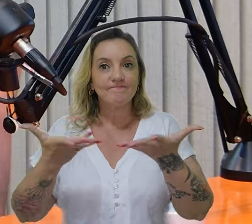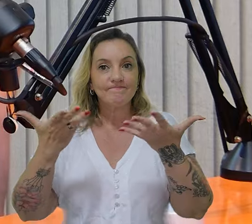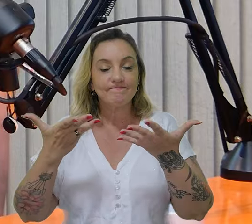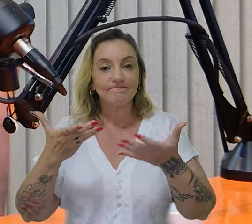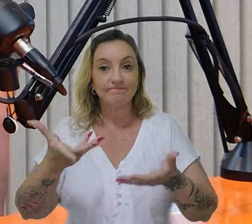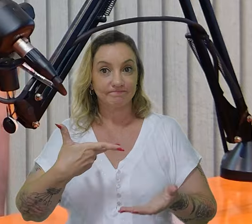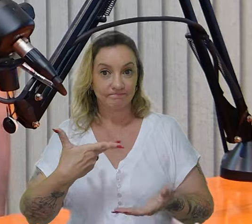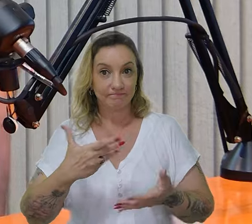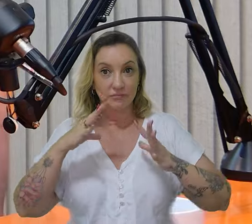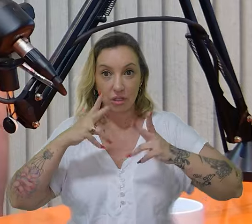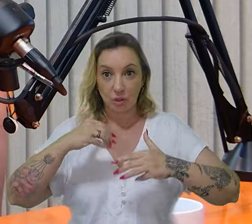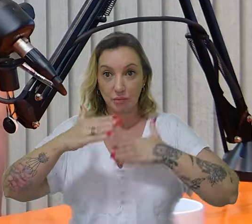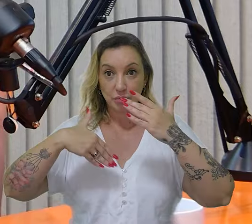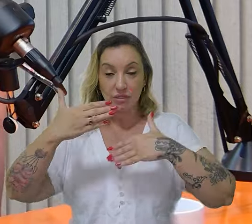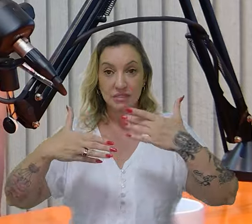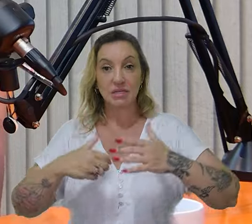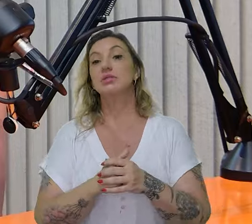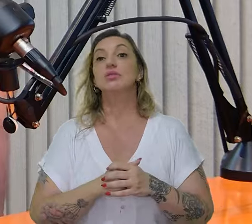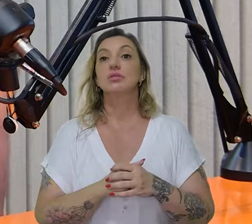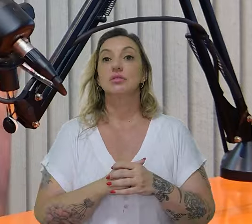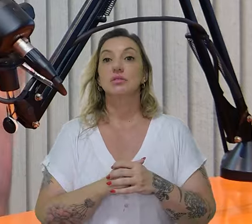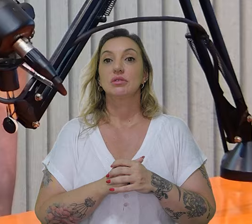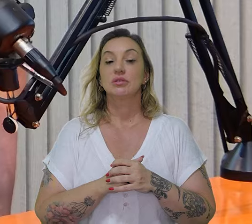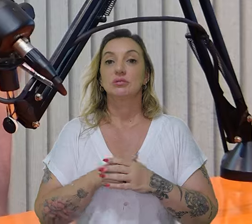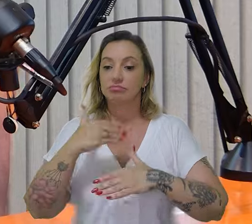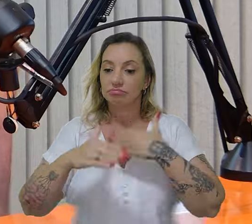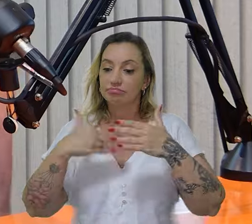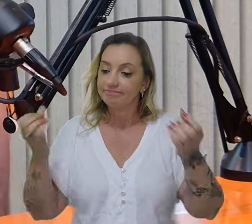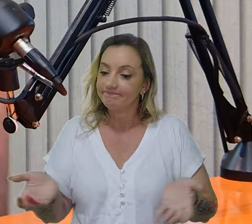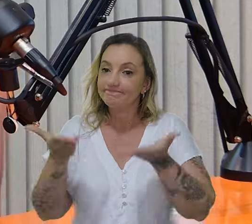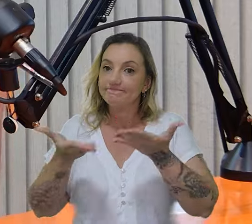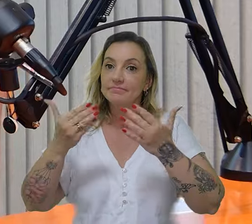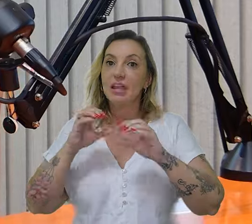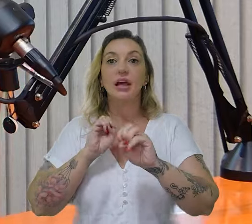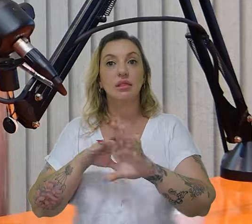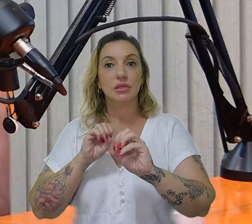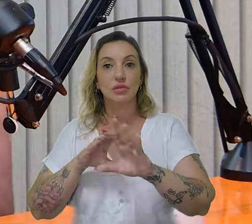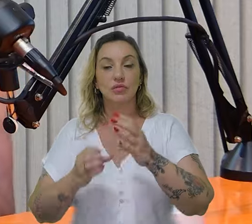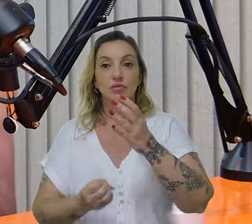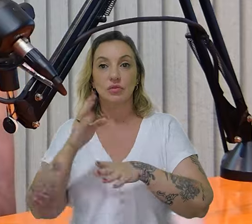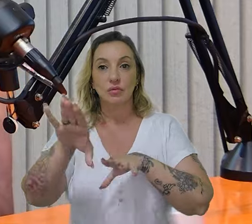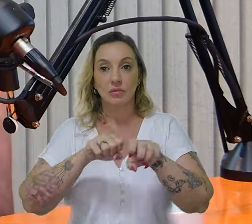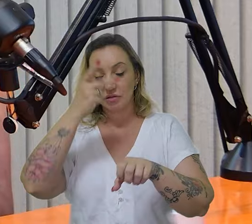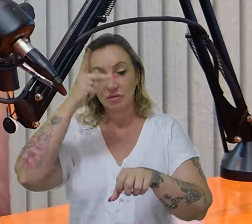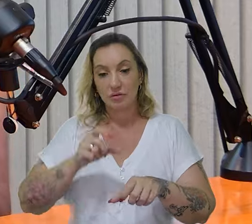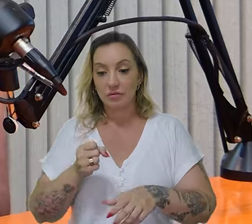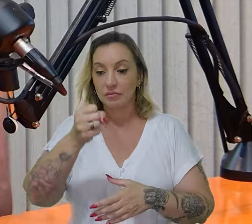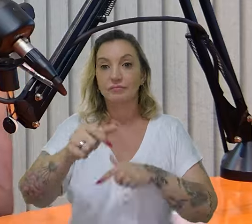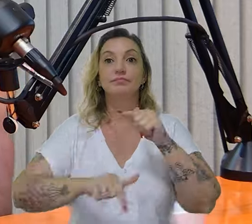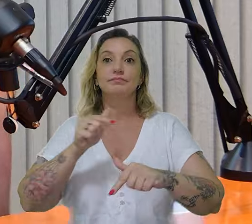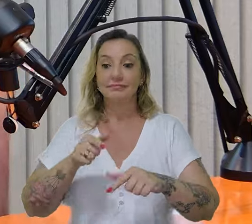agilizada em todo o processo né isso retroalimenta a educação então a gente forma a pessoa põe no mercado e essa